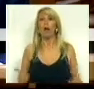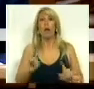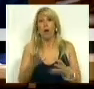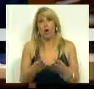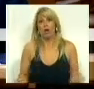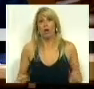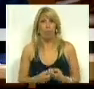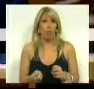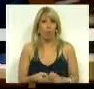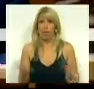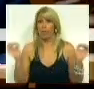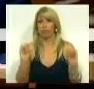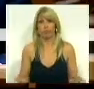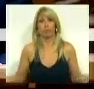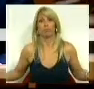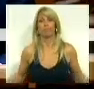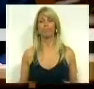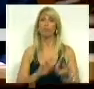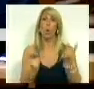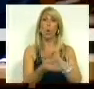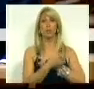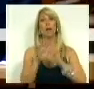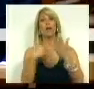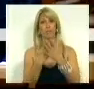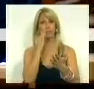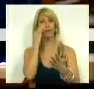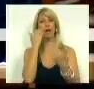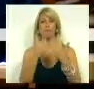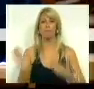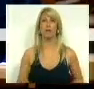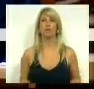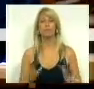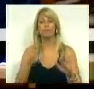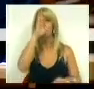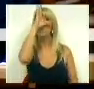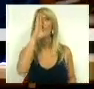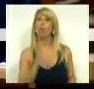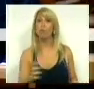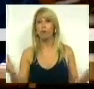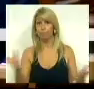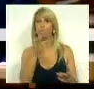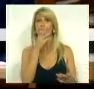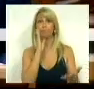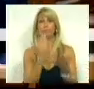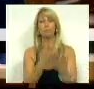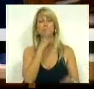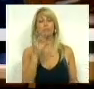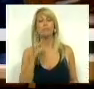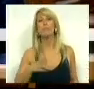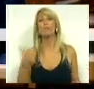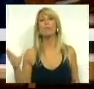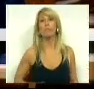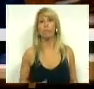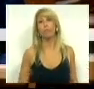problemas. Pelo contrário, contribui para os agravar. Mas o Governo, para a grande desgraça das famílias portuguesas, acaba